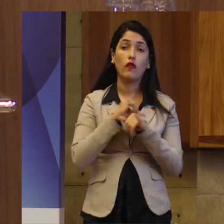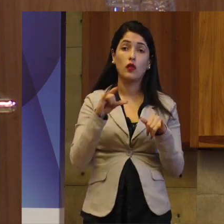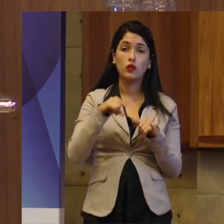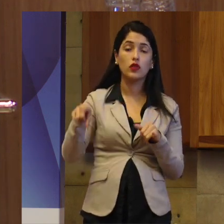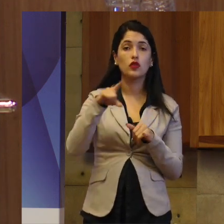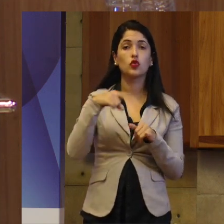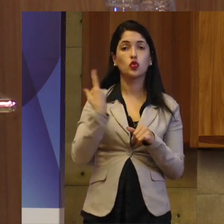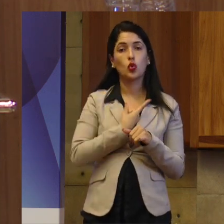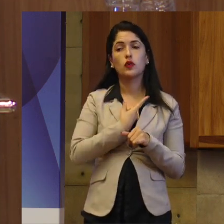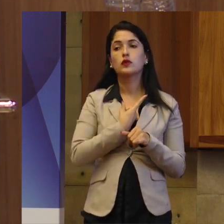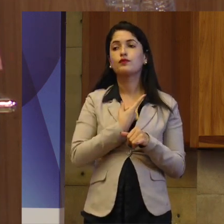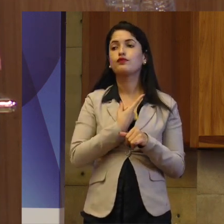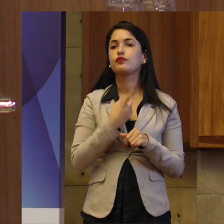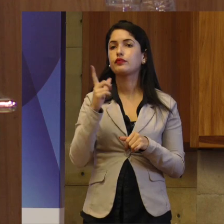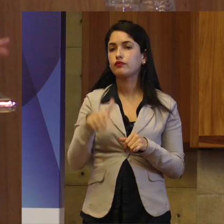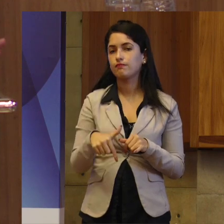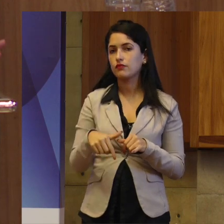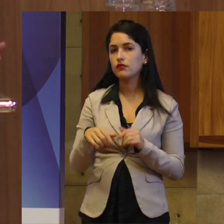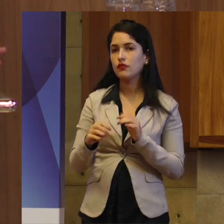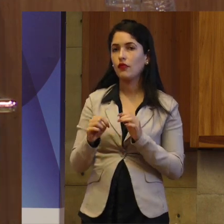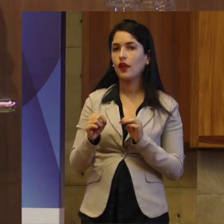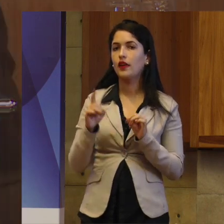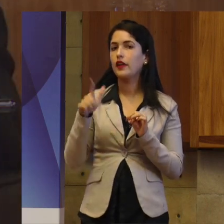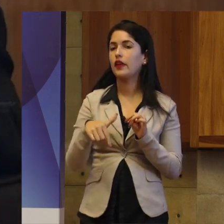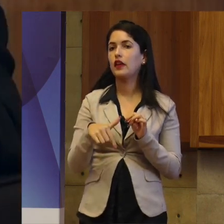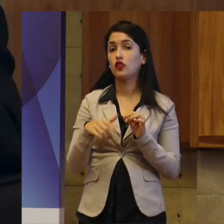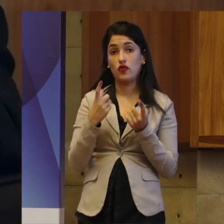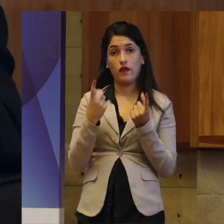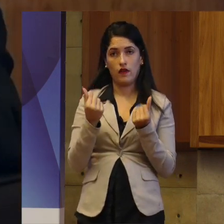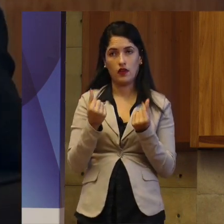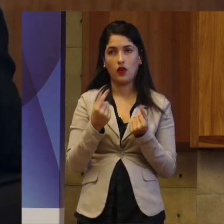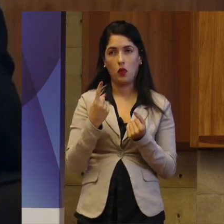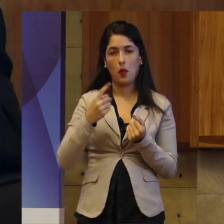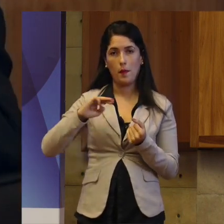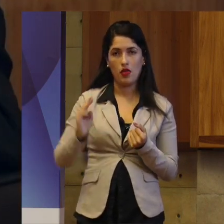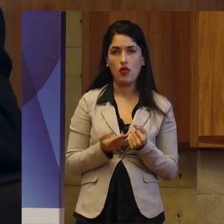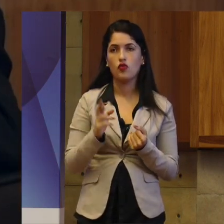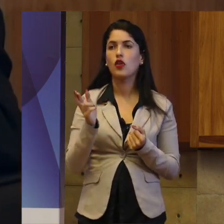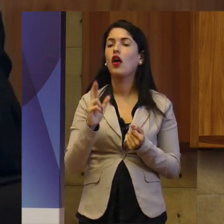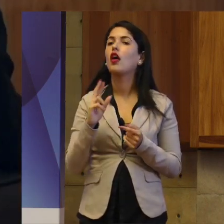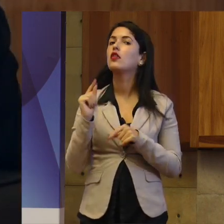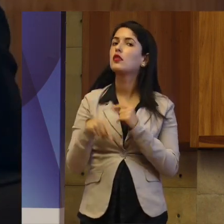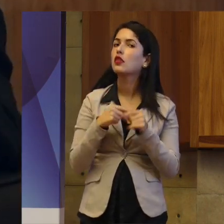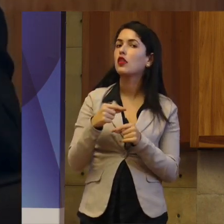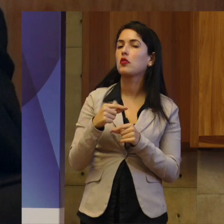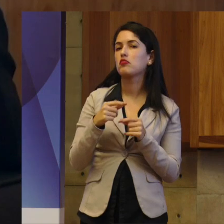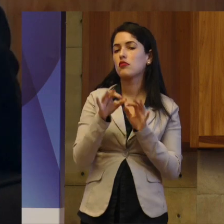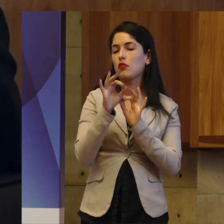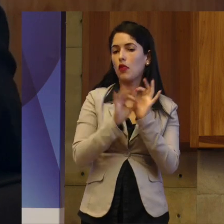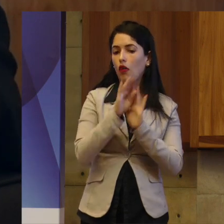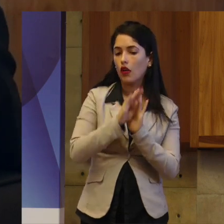braço armado, digamos assim, de recursos financeiros, né? São aquele R$1 milhão que eu falei. É o Programa Diplomacia da Inovação, que